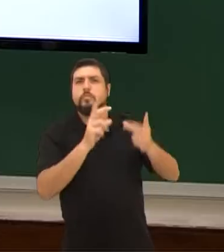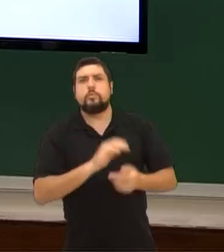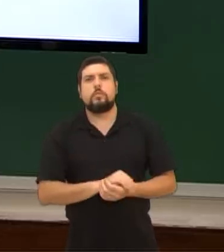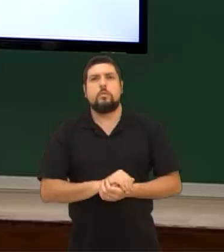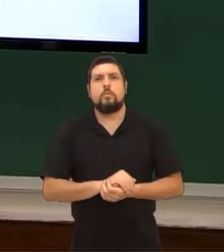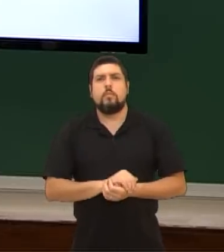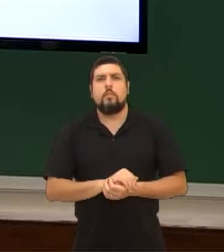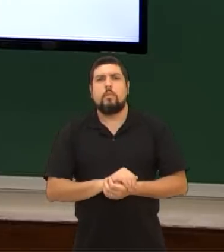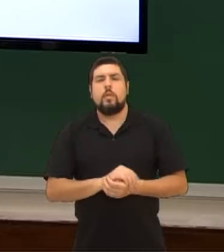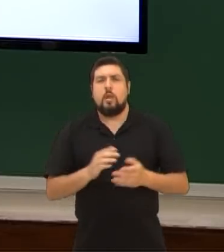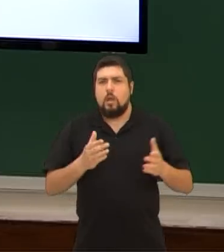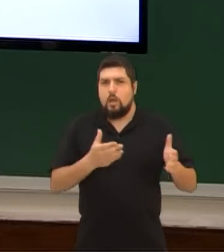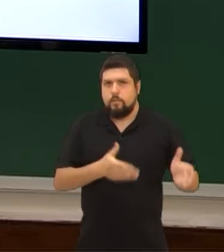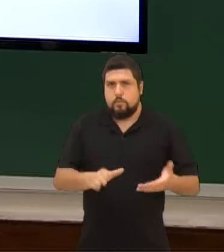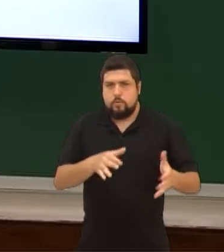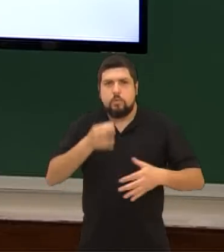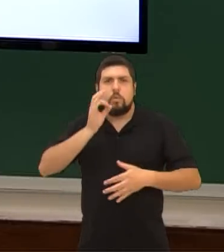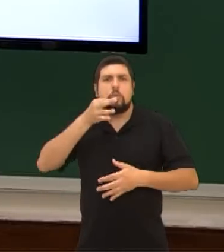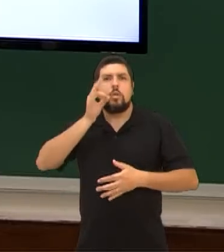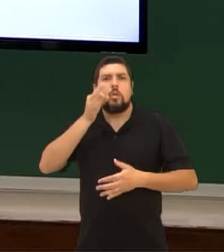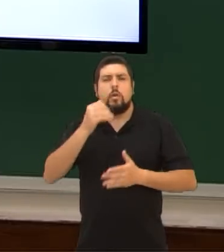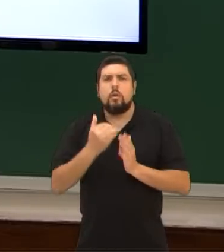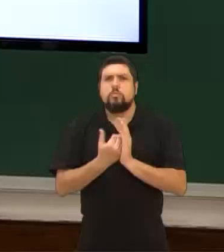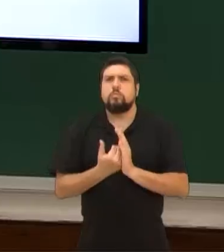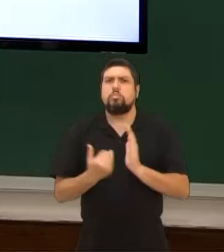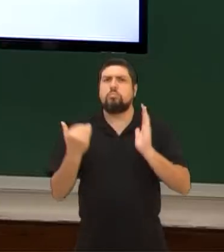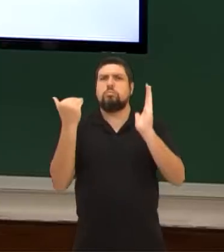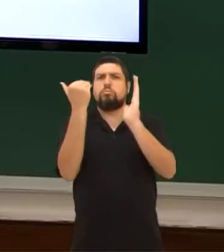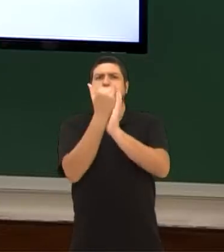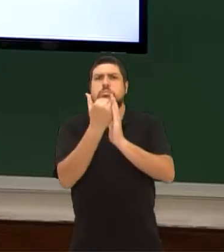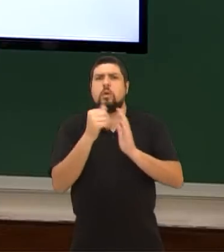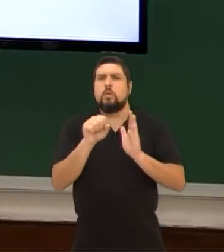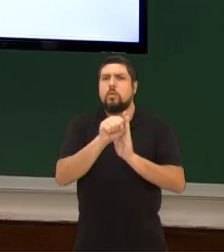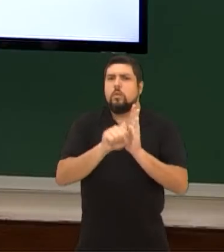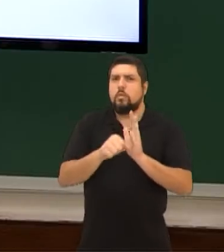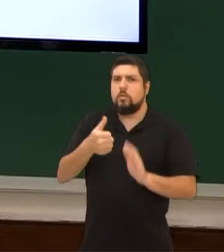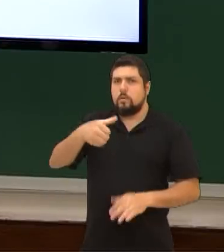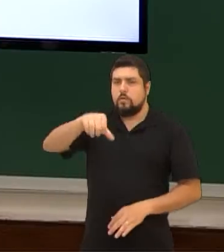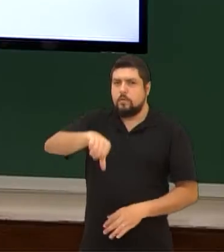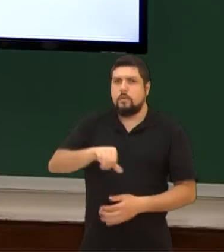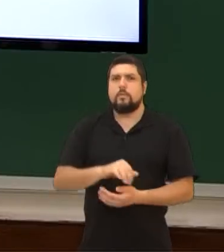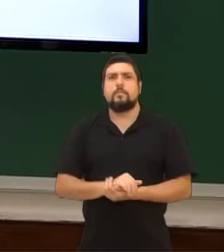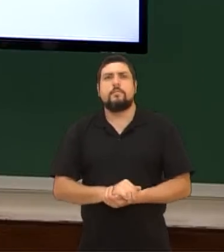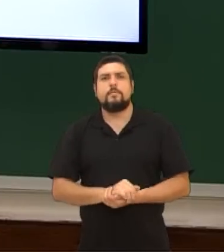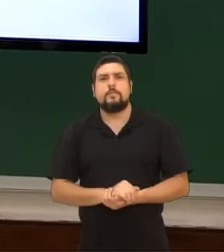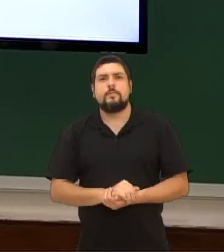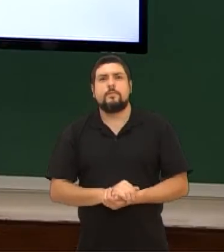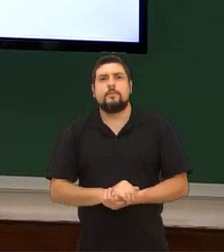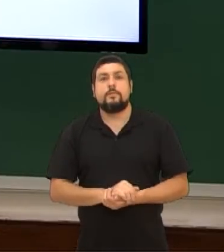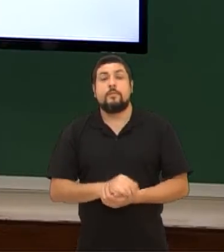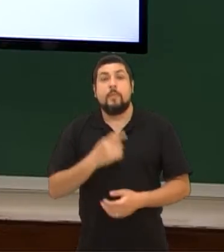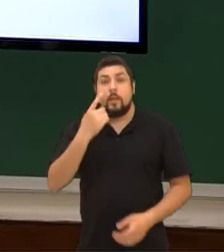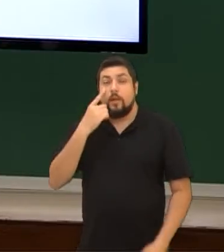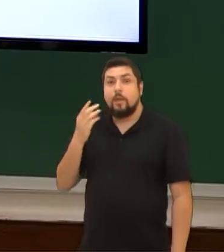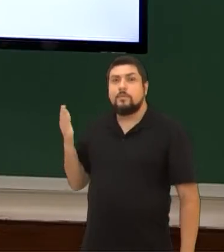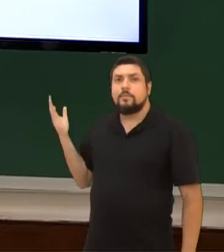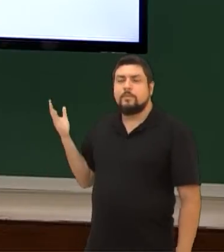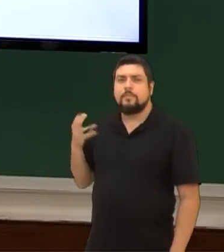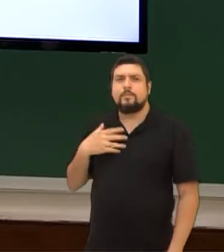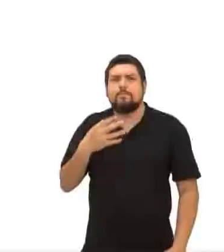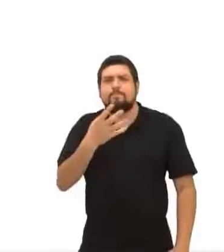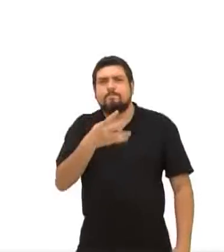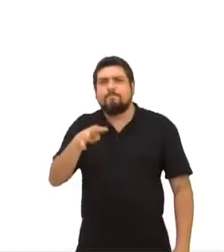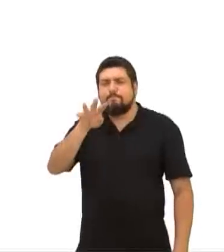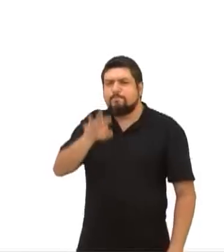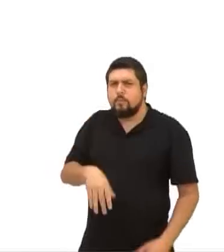produção cafeeira, ela começa a aumentar bastante aí no século XIX. Eu trago aqui, eu acho essa tabela bem